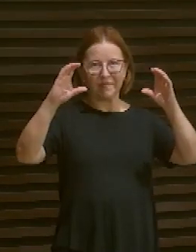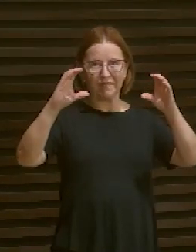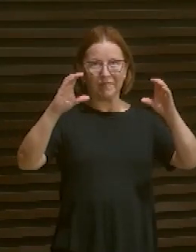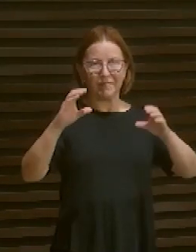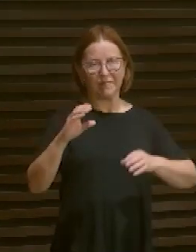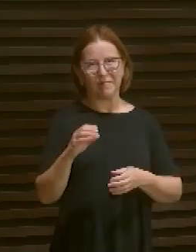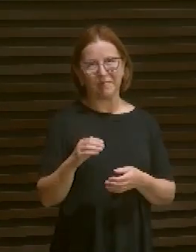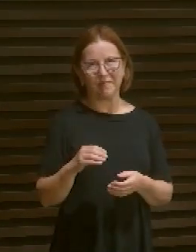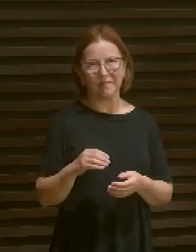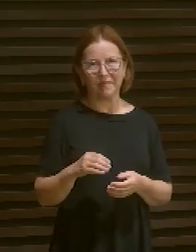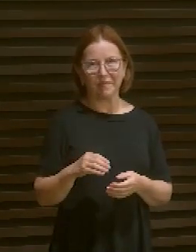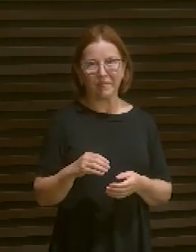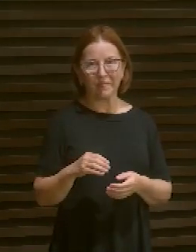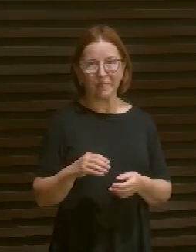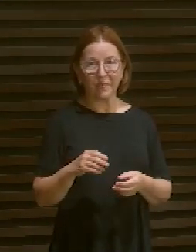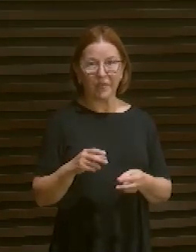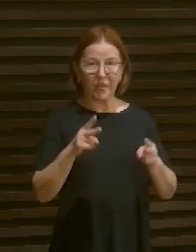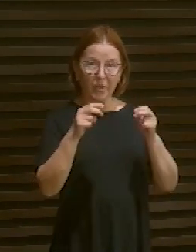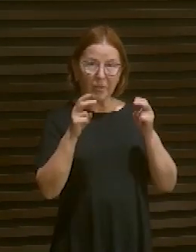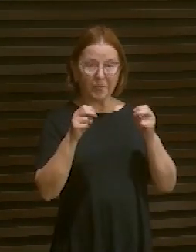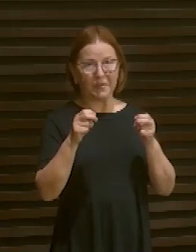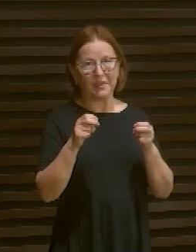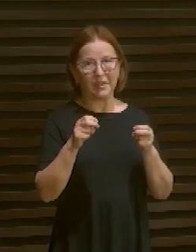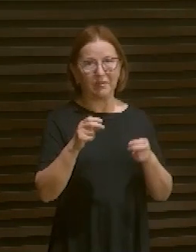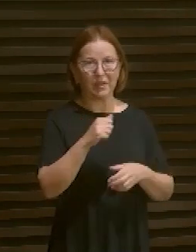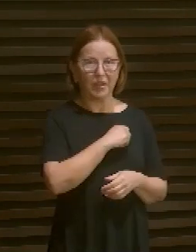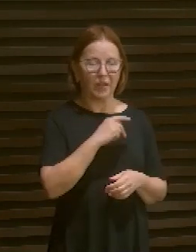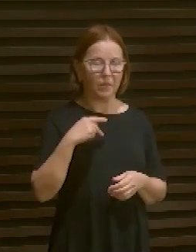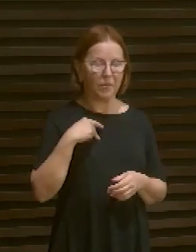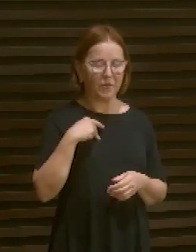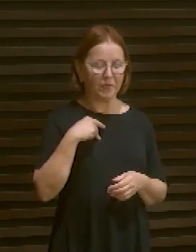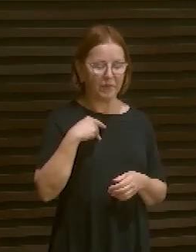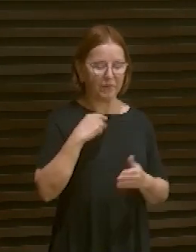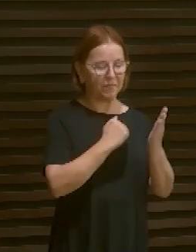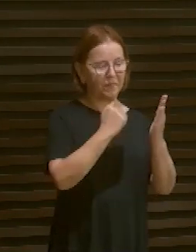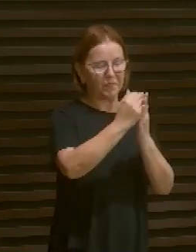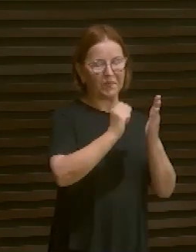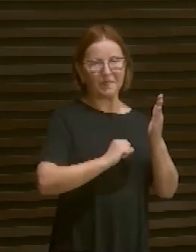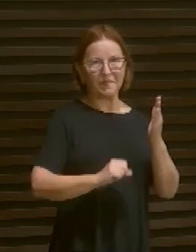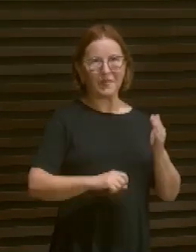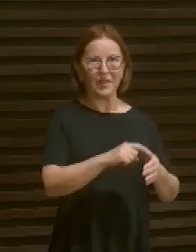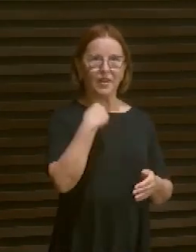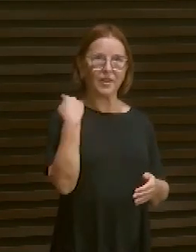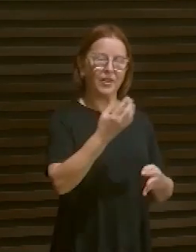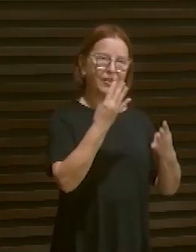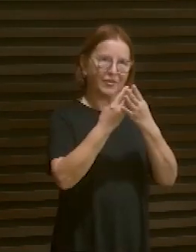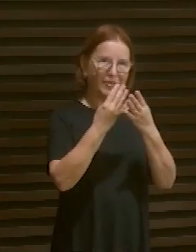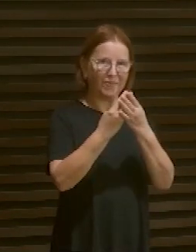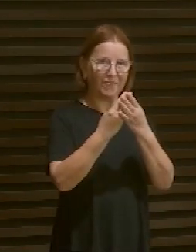considerai atentamente o apóstolo e sumo sacerdote da nossa confissão,